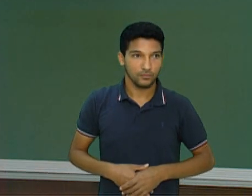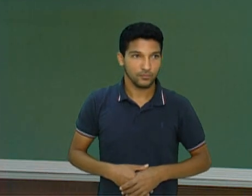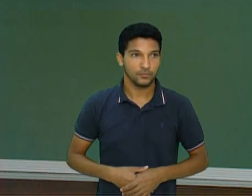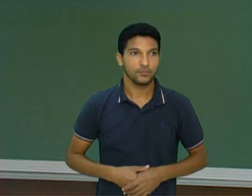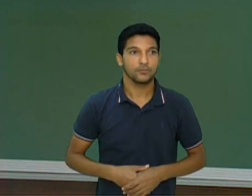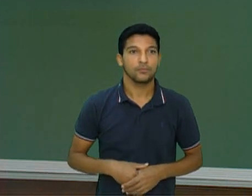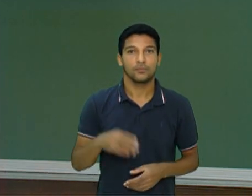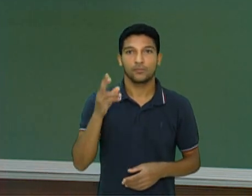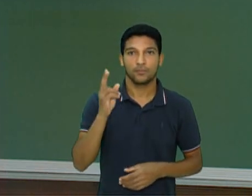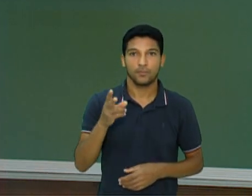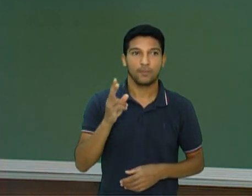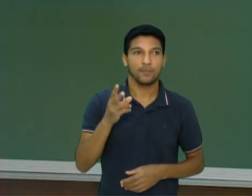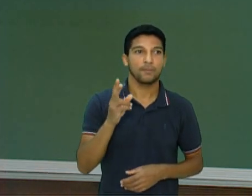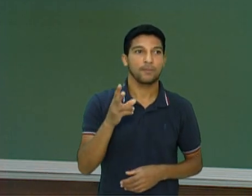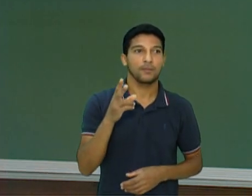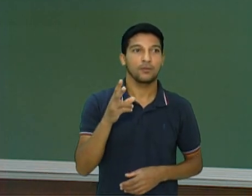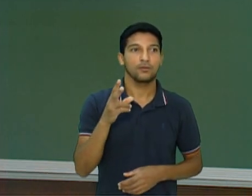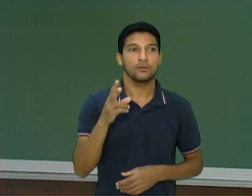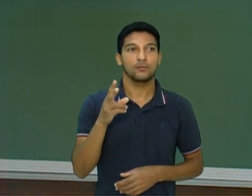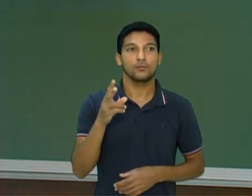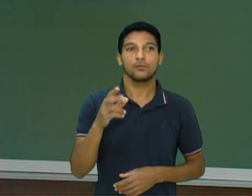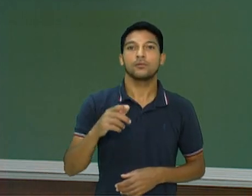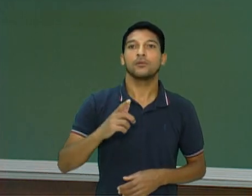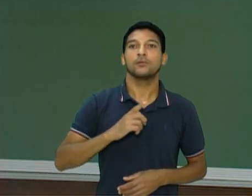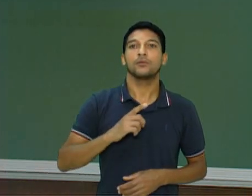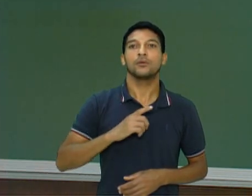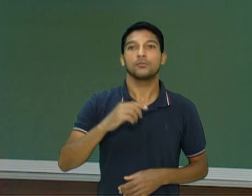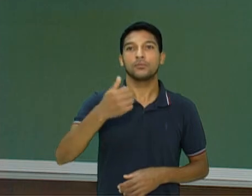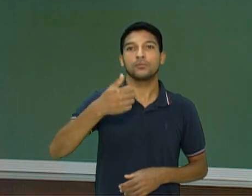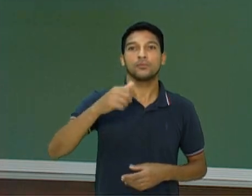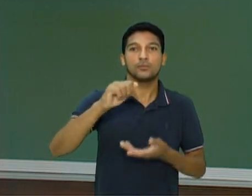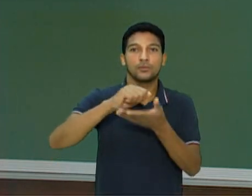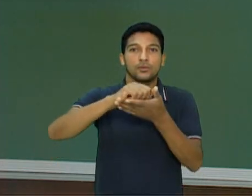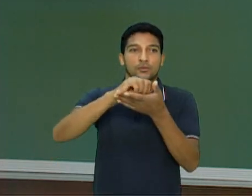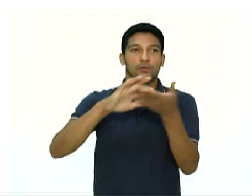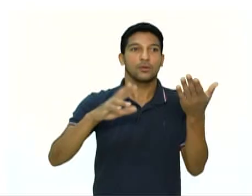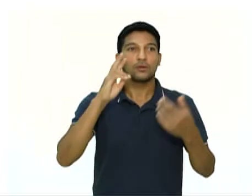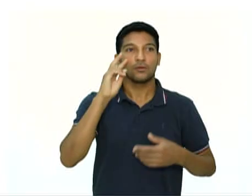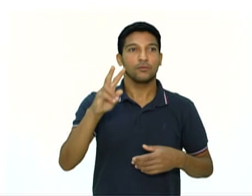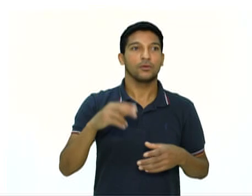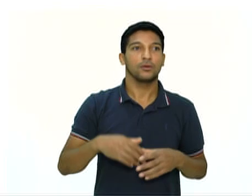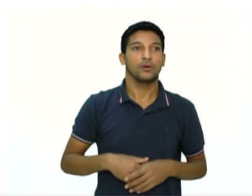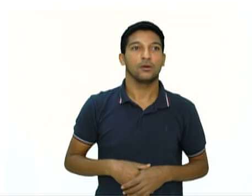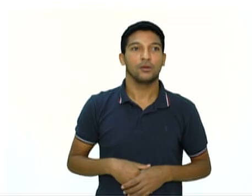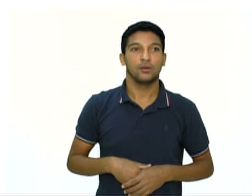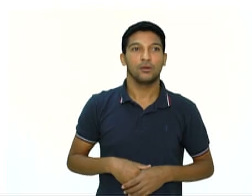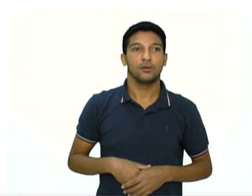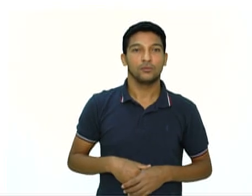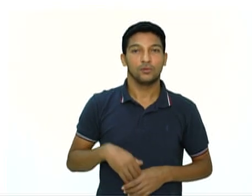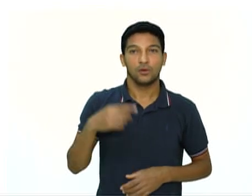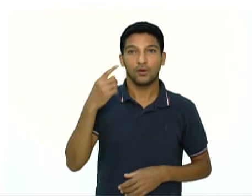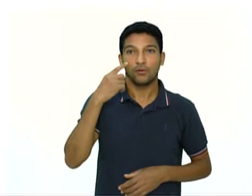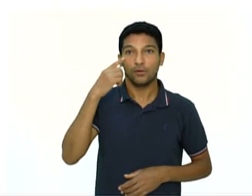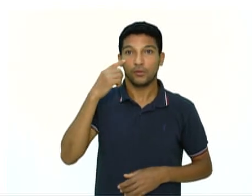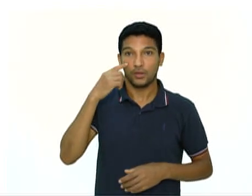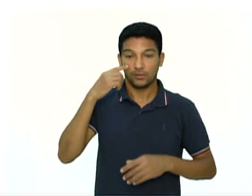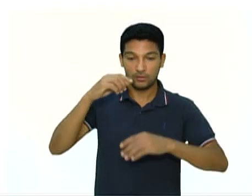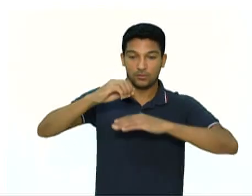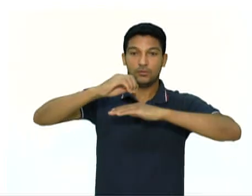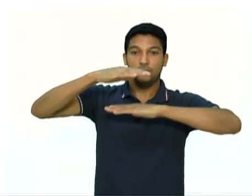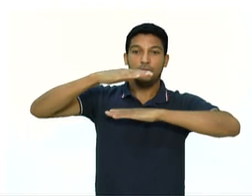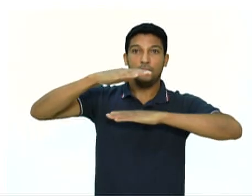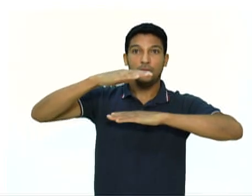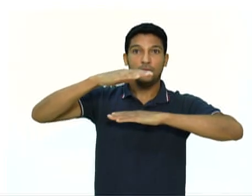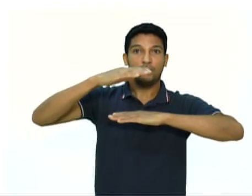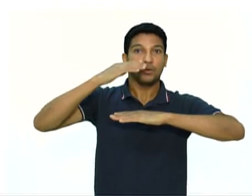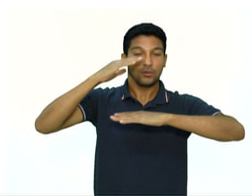seguimos adiante então. Aí nós temos o primeiro exercício. Dá uma olhadinha aí. A projeção ortogonal de um segmento de reta